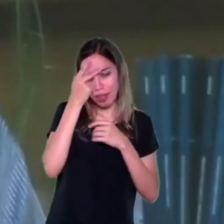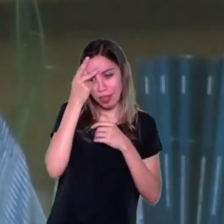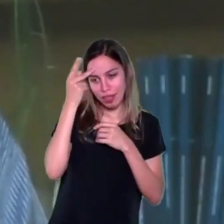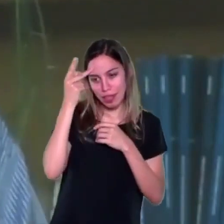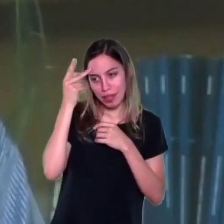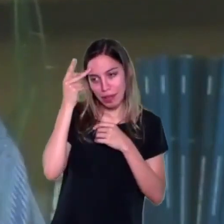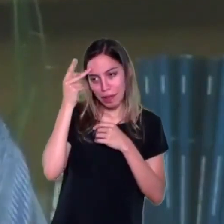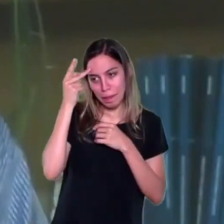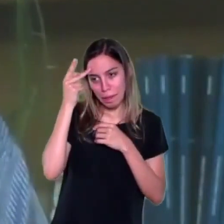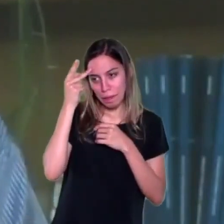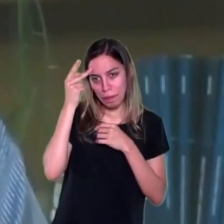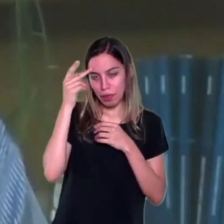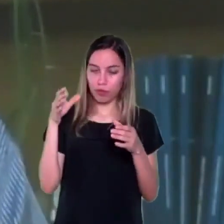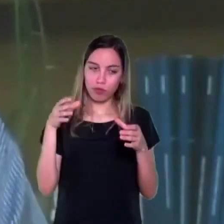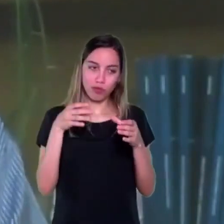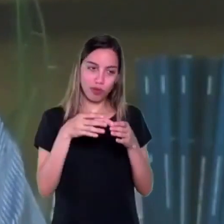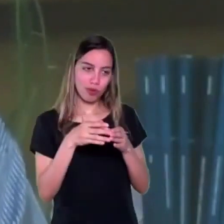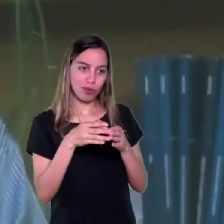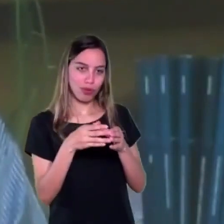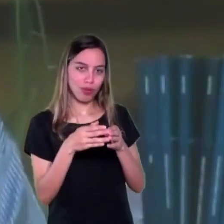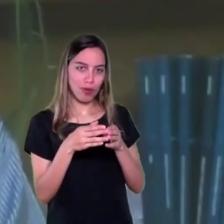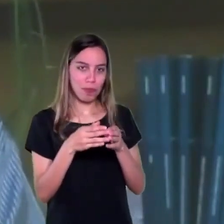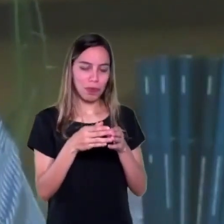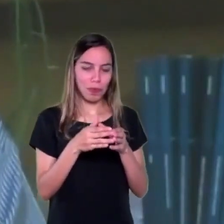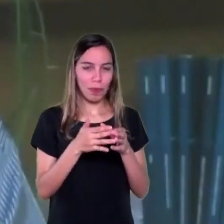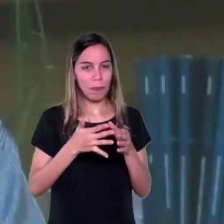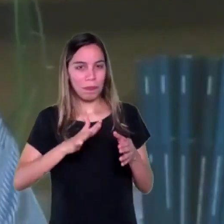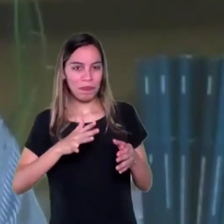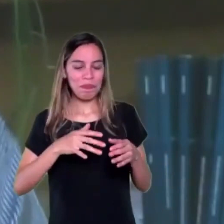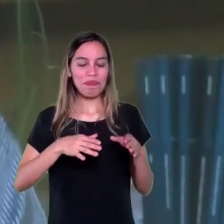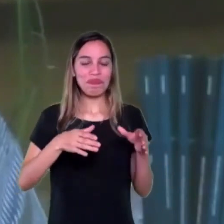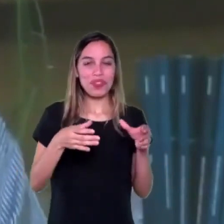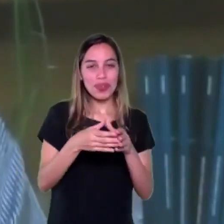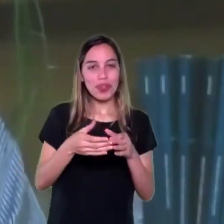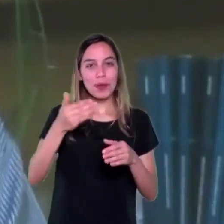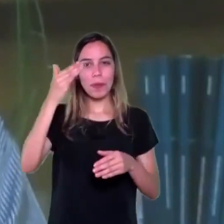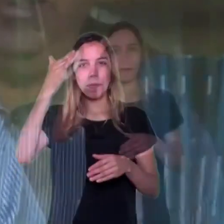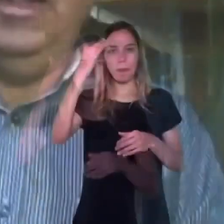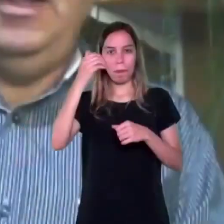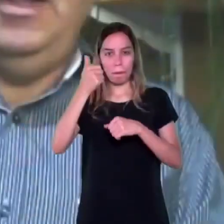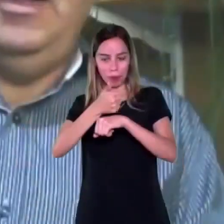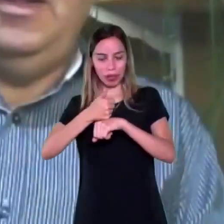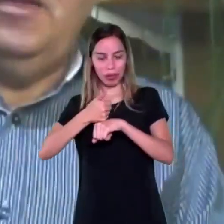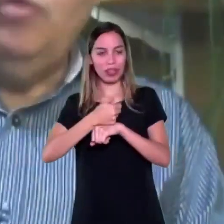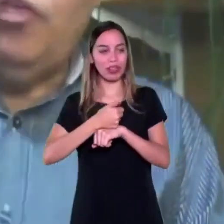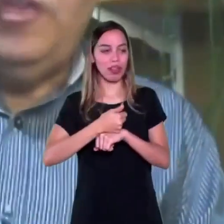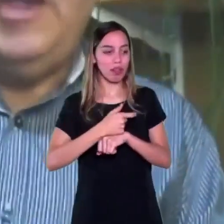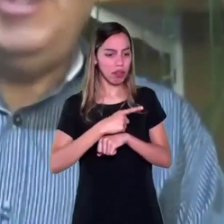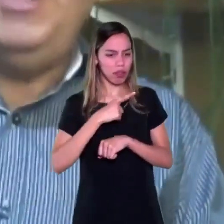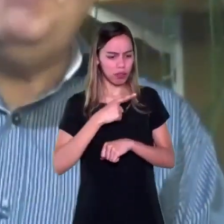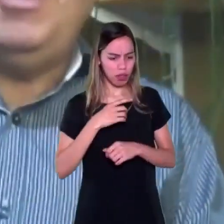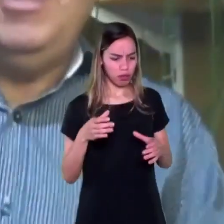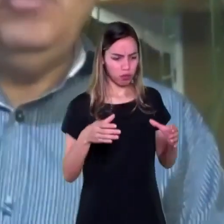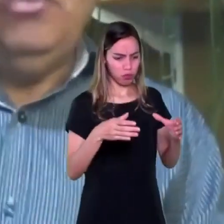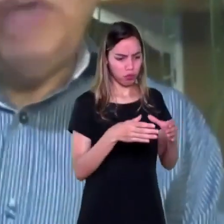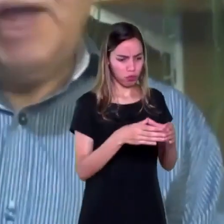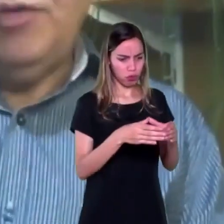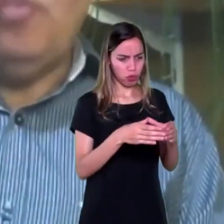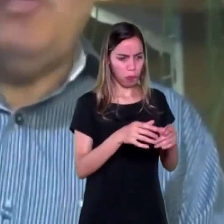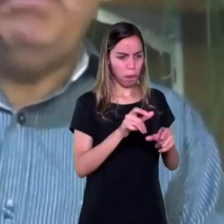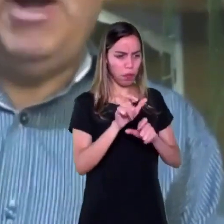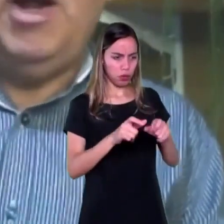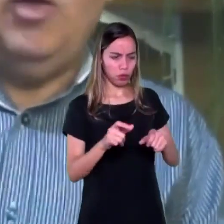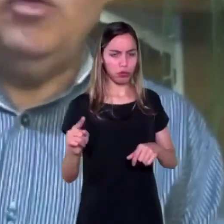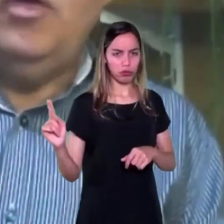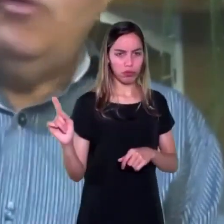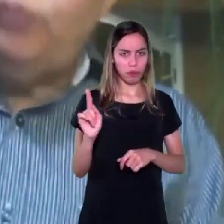porque muitos dos atores que passaram por Itaúna hoje estão no cinema, no teatro em